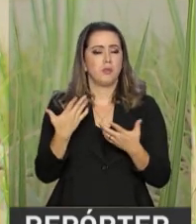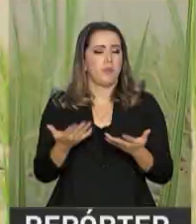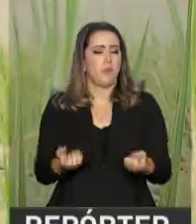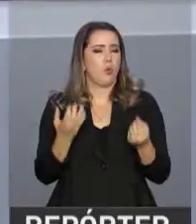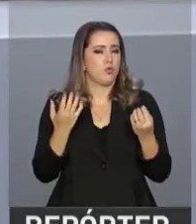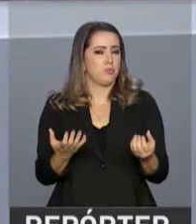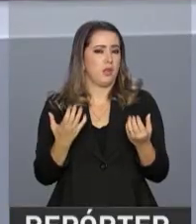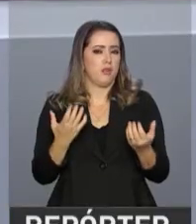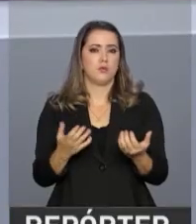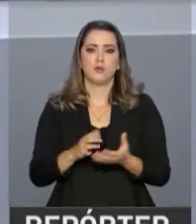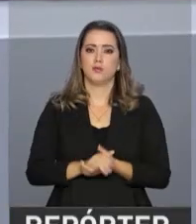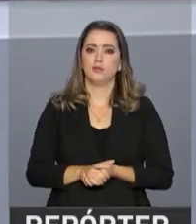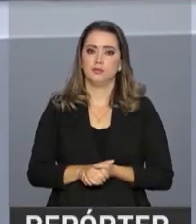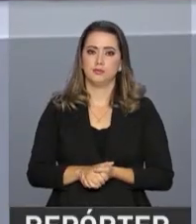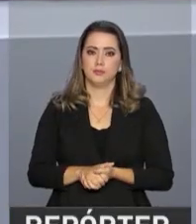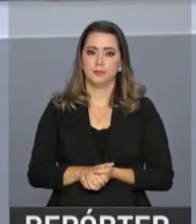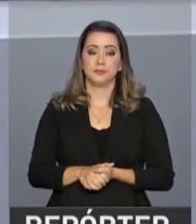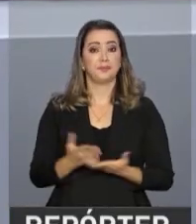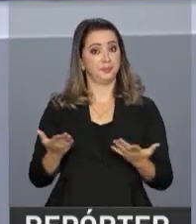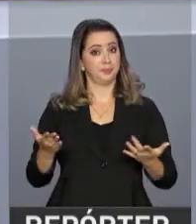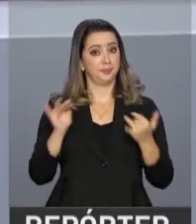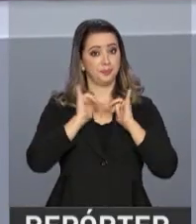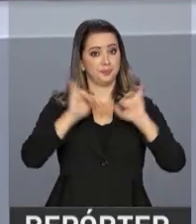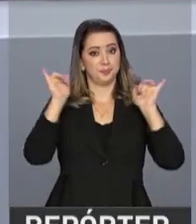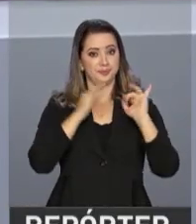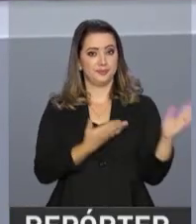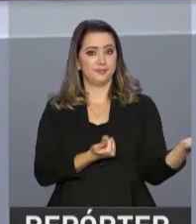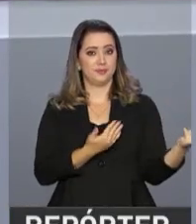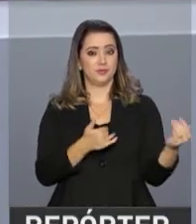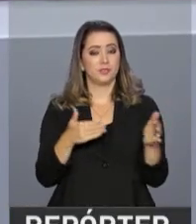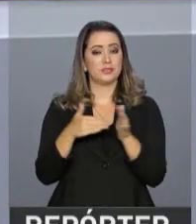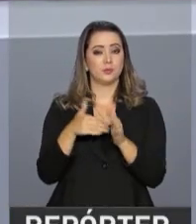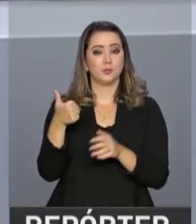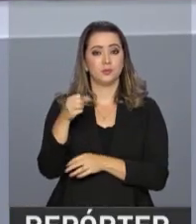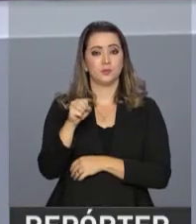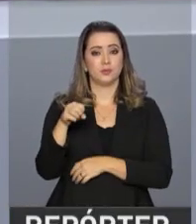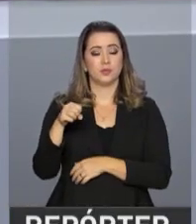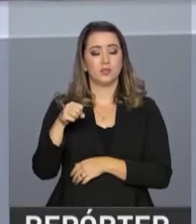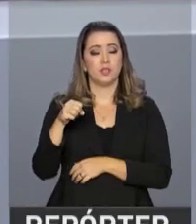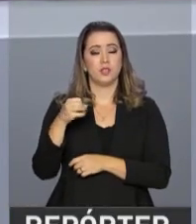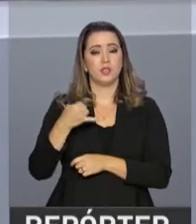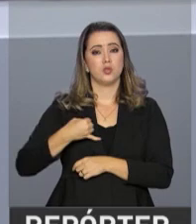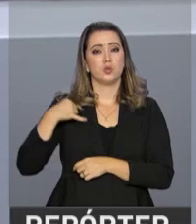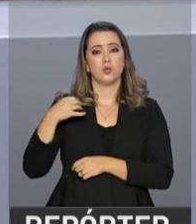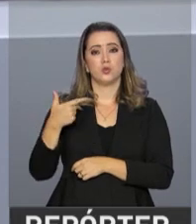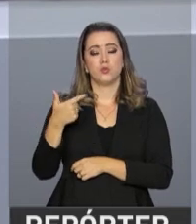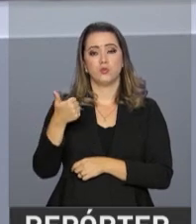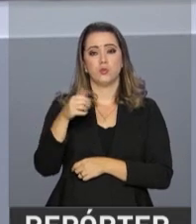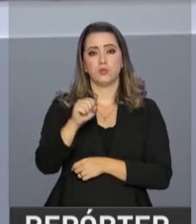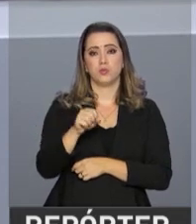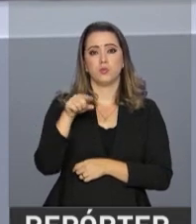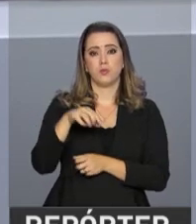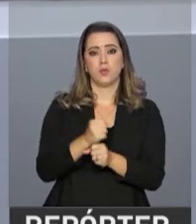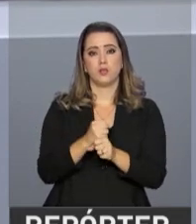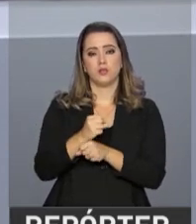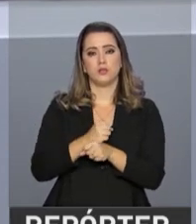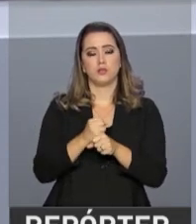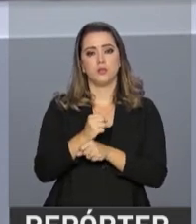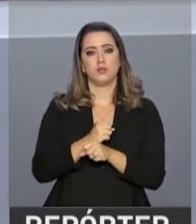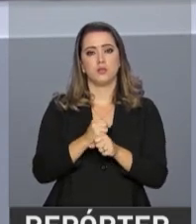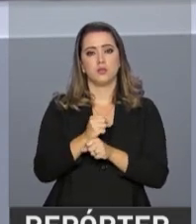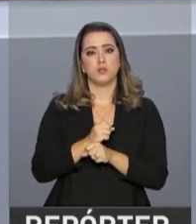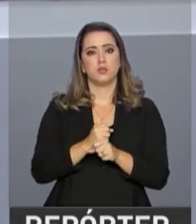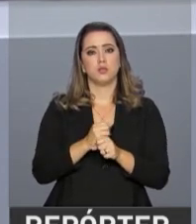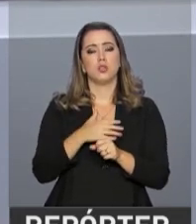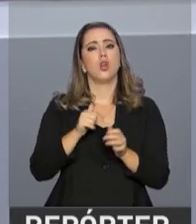animal agora um recado para os jovens que completam 18 anos em 2018 a partir deste ano o alistamento